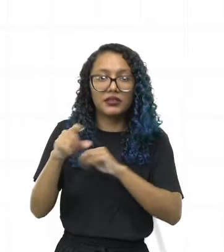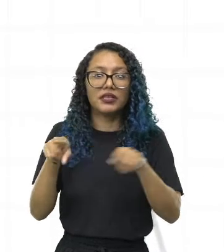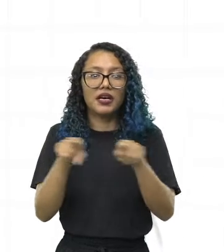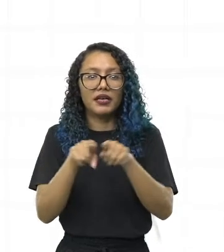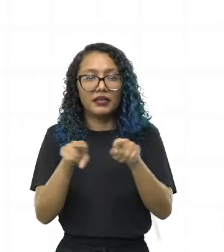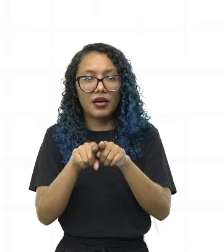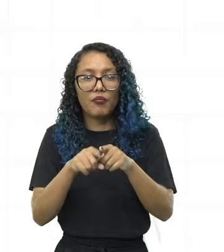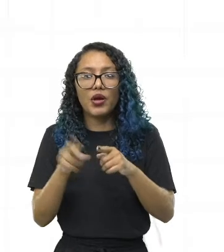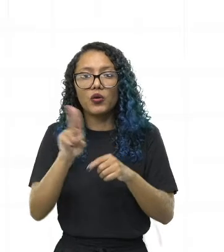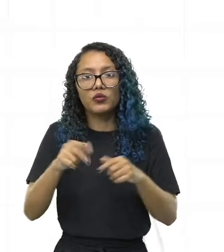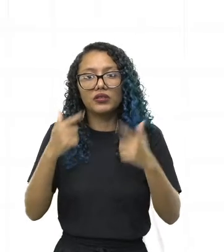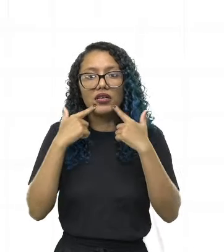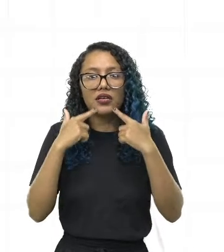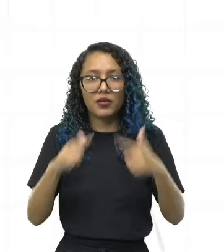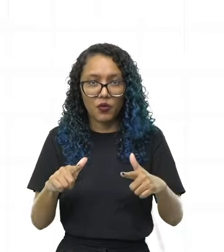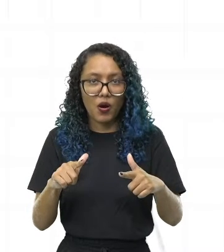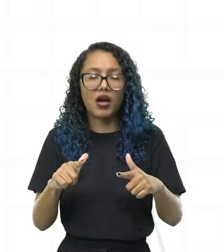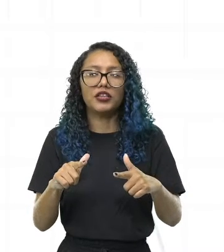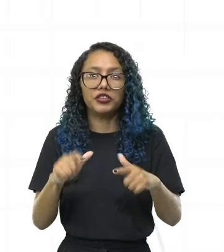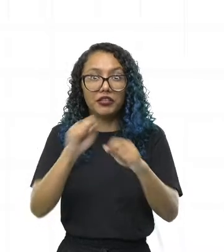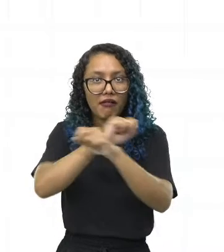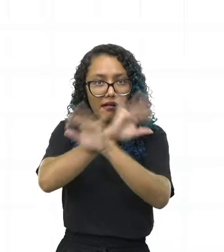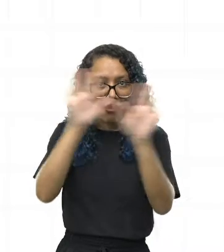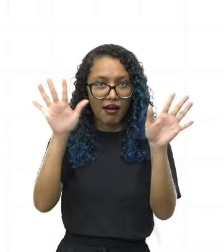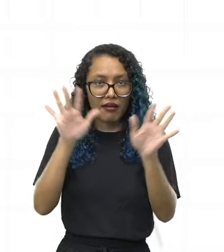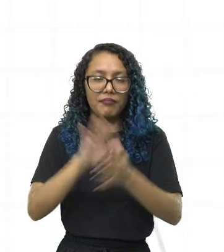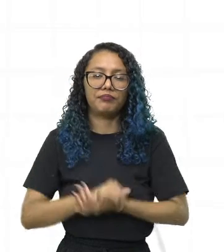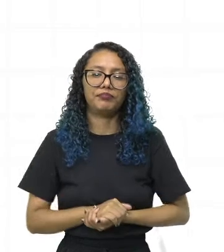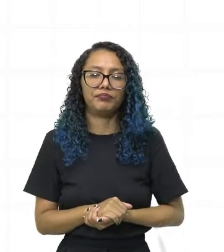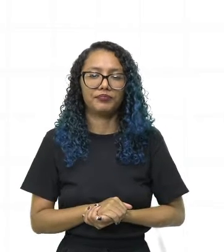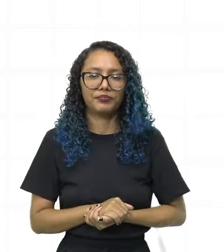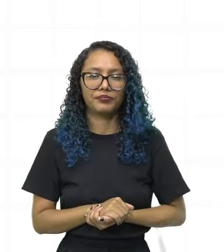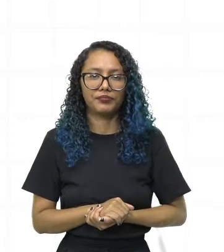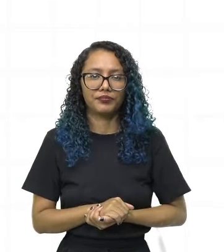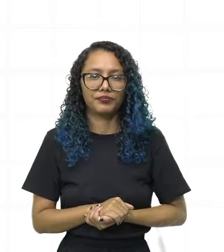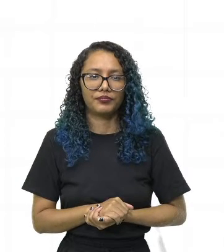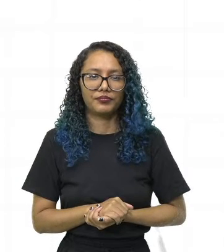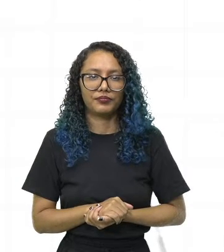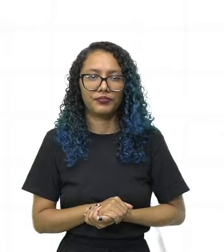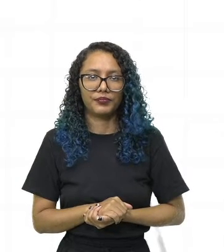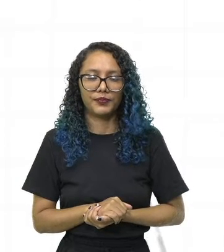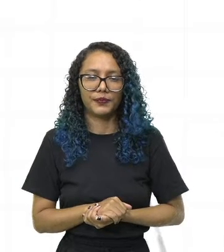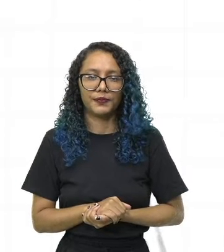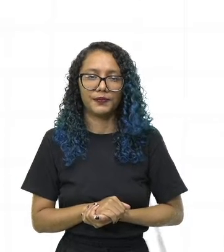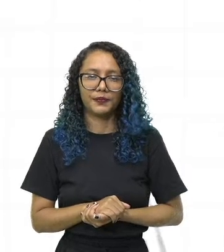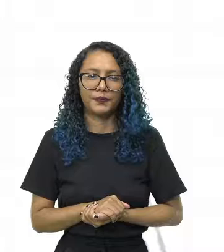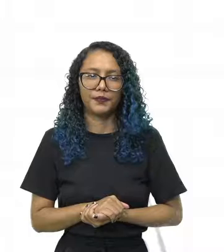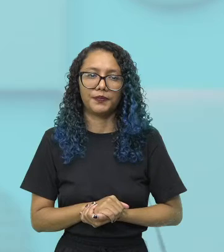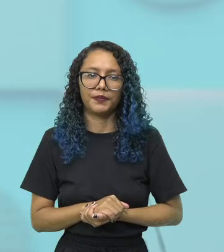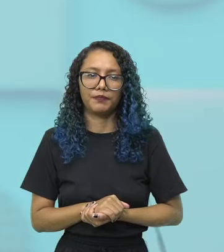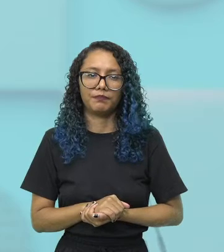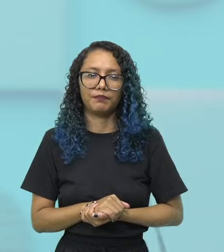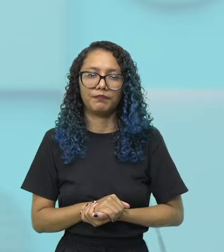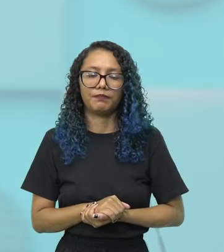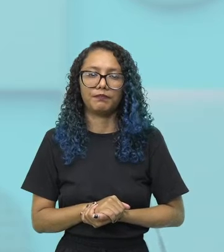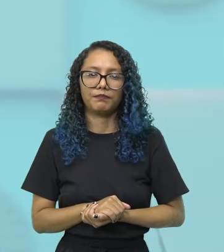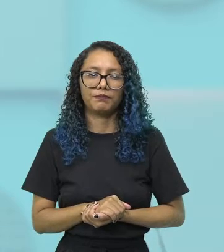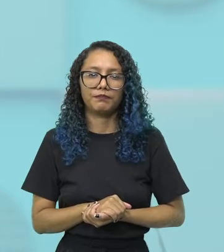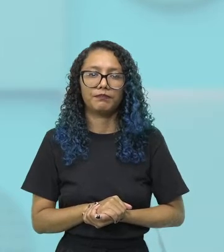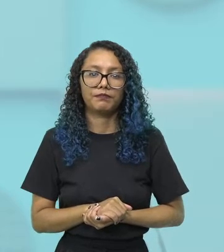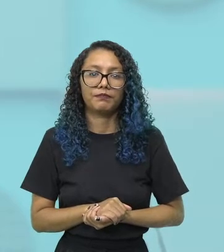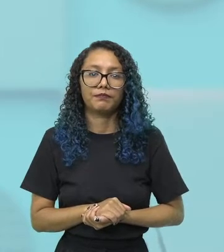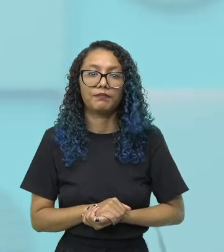linguagem acessível, tá? Então percebam comigo que nós não estamos falando